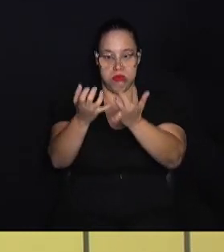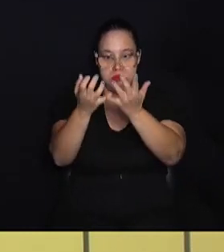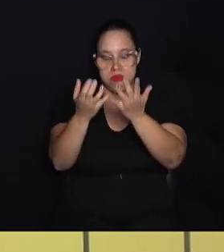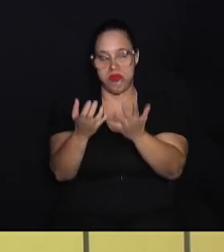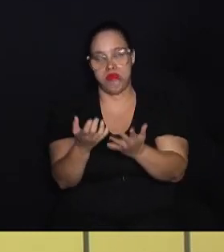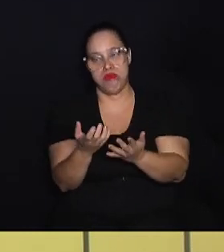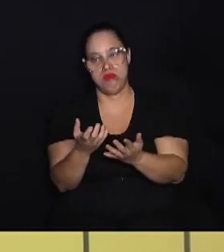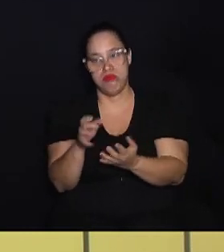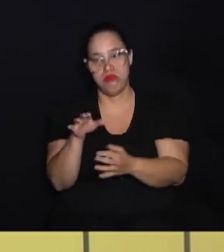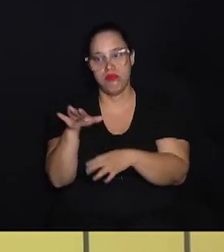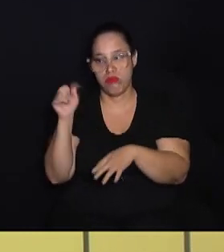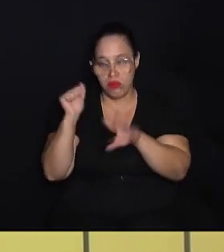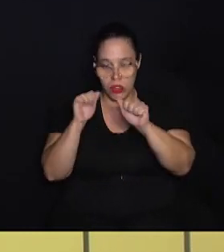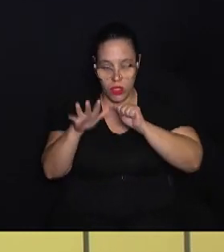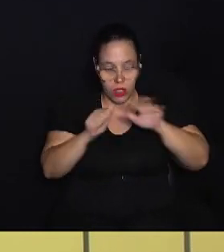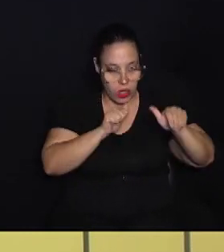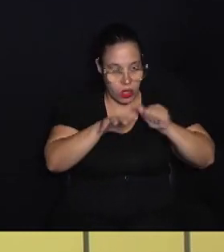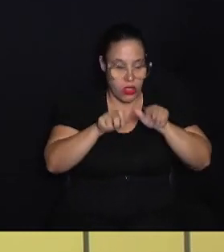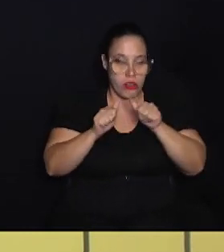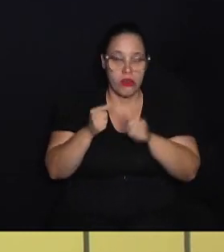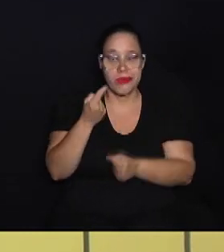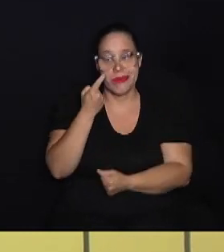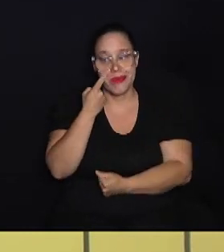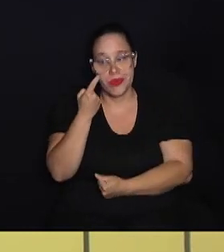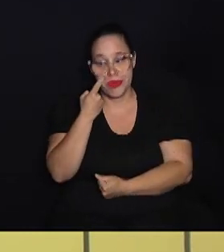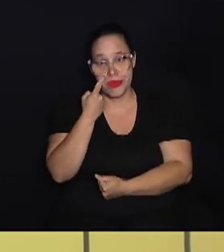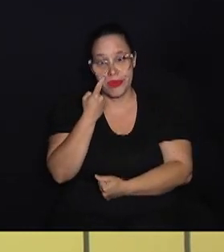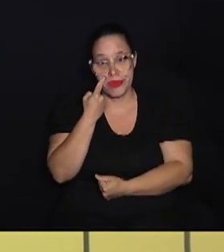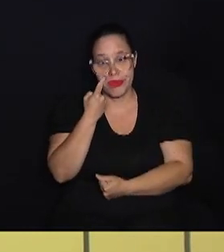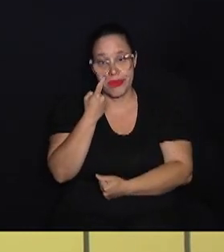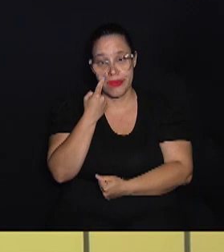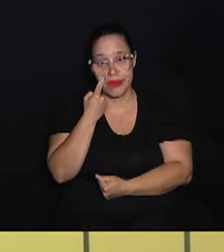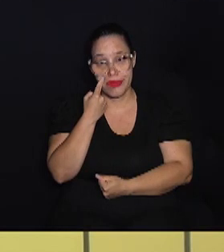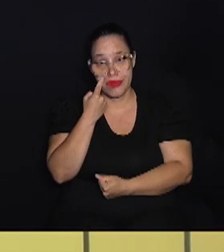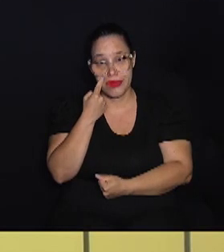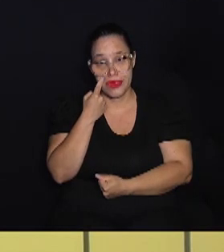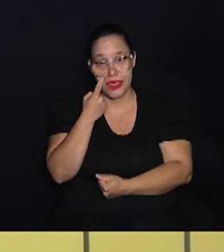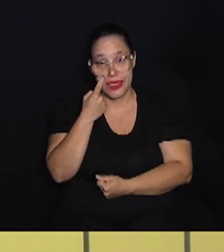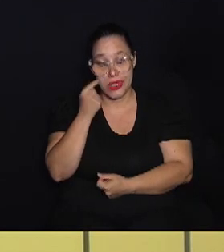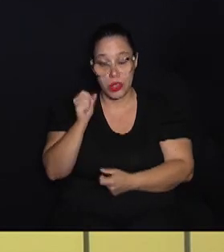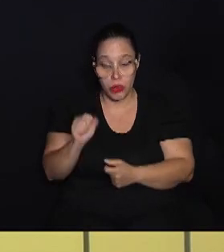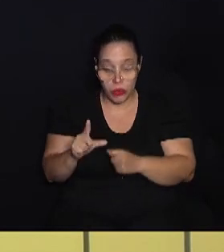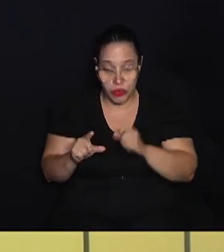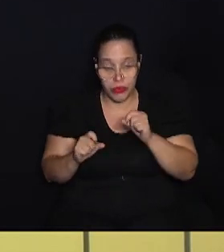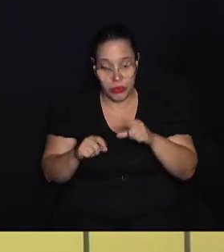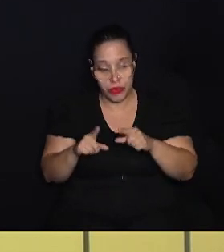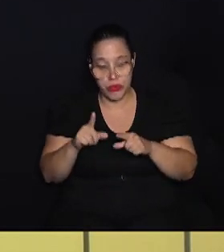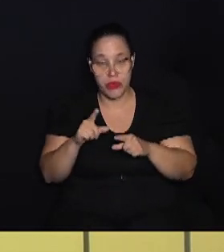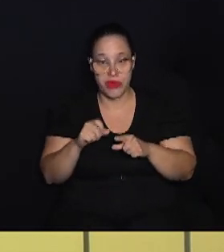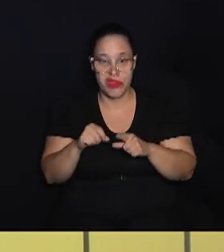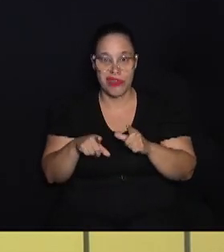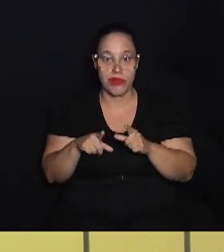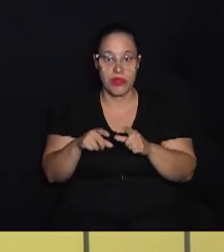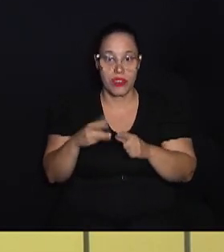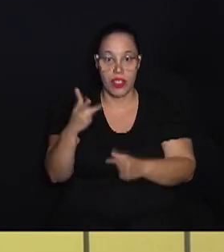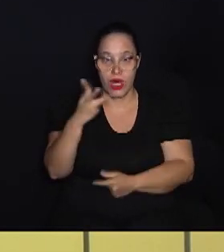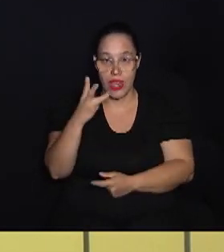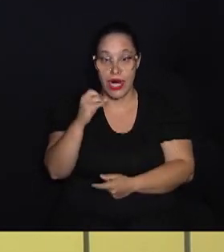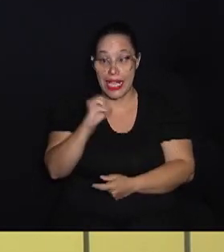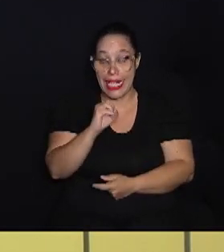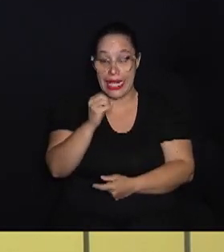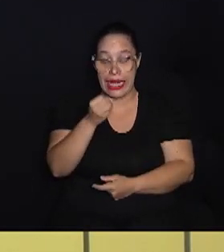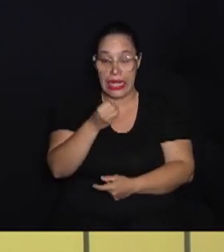né? E em muitos casos a gente vê que há um alinhamento ali de fatores, né? Como o pessoal fala, né, que são os 330,